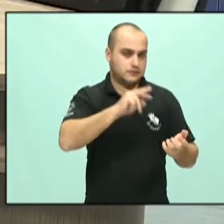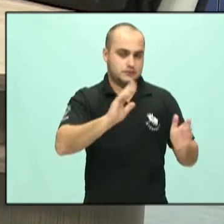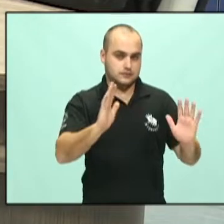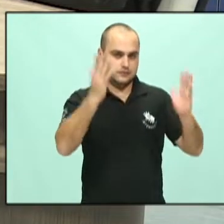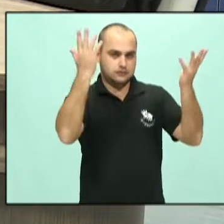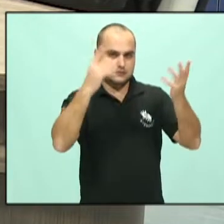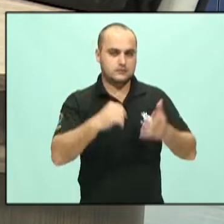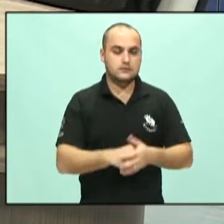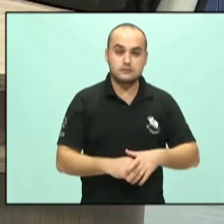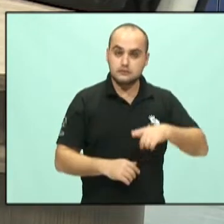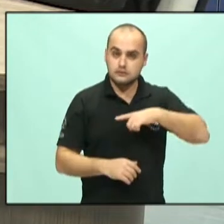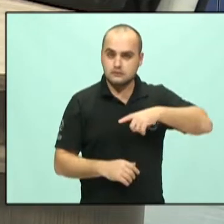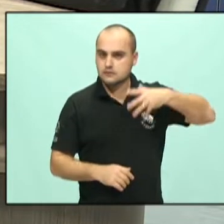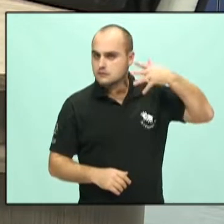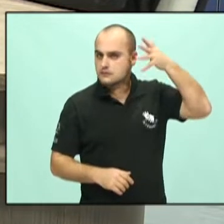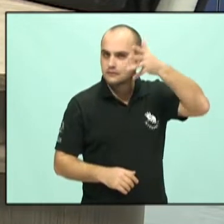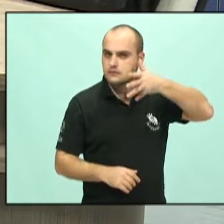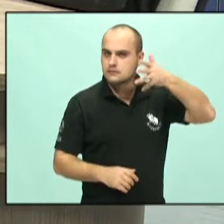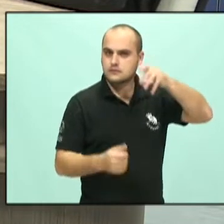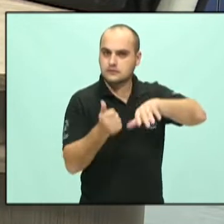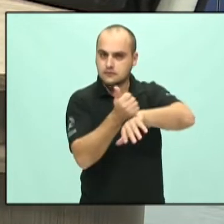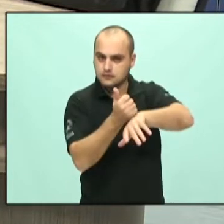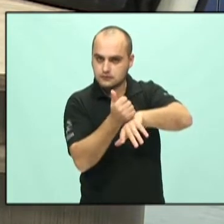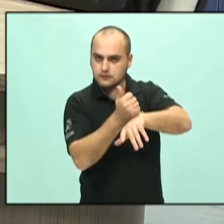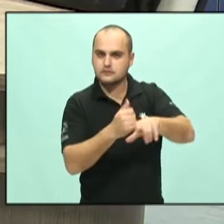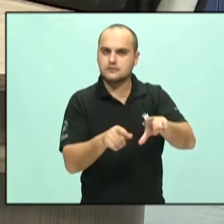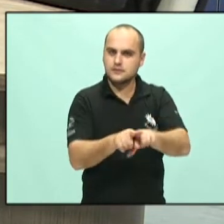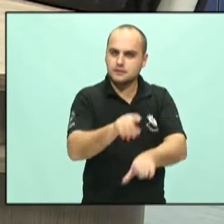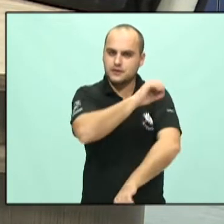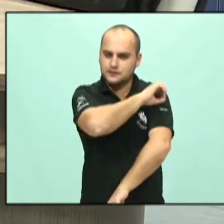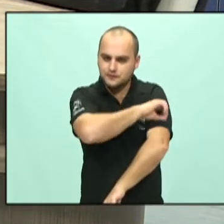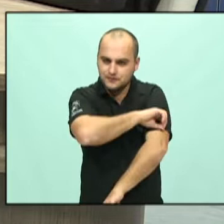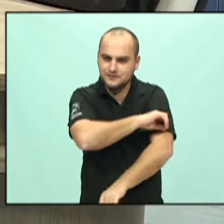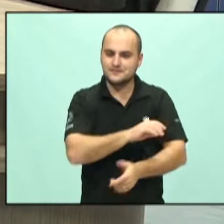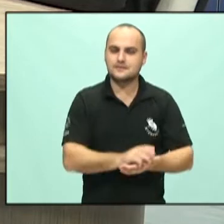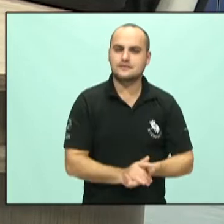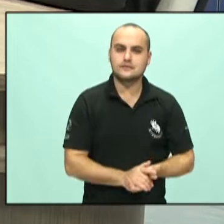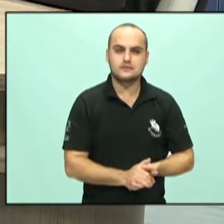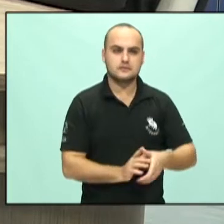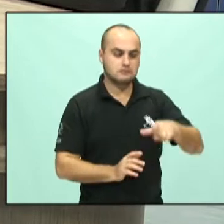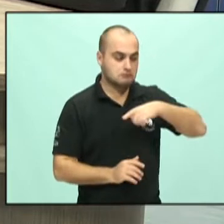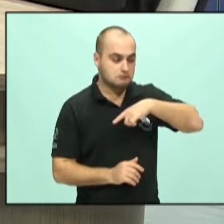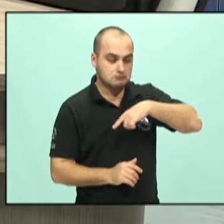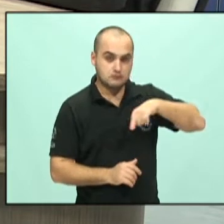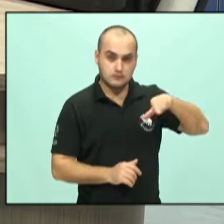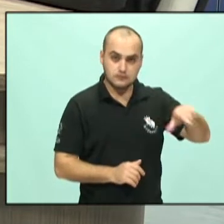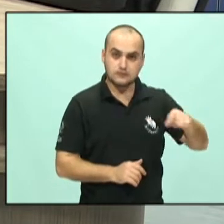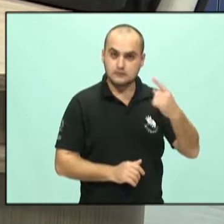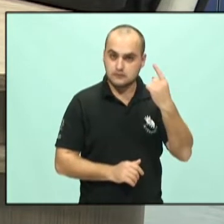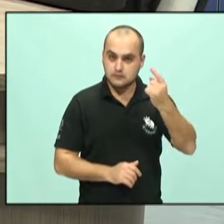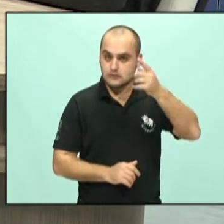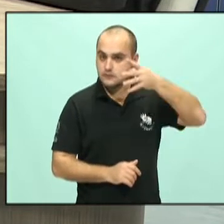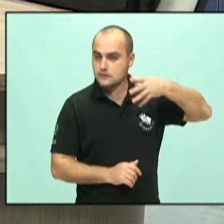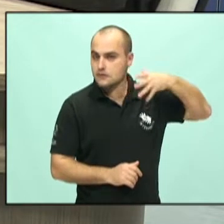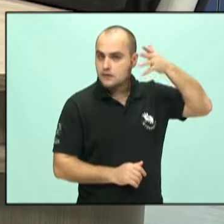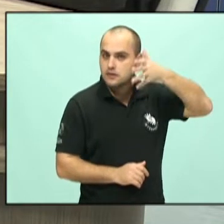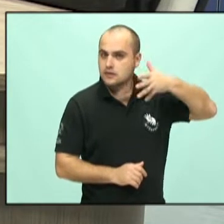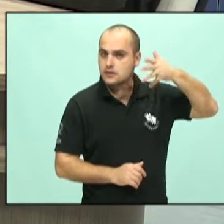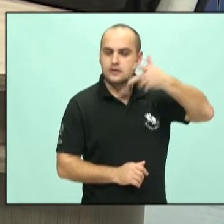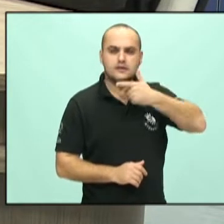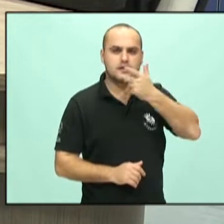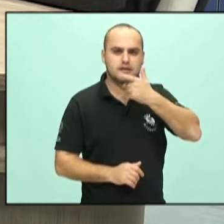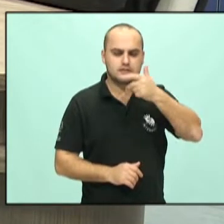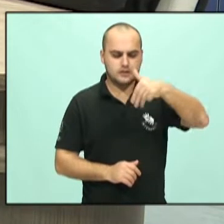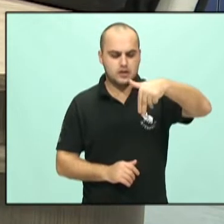Haverão palestras com profissionais e oficinas. Sim. A gente tem aqui uma palestra intitulada